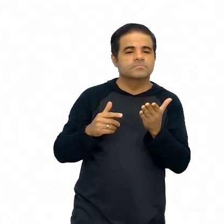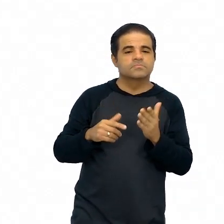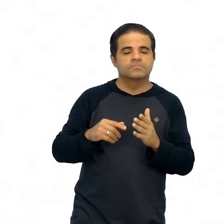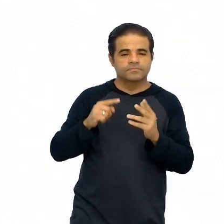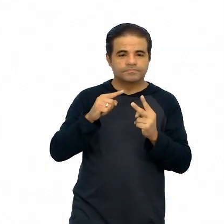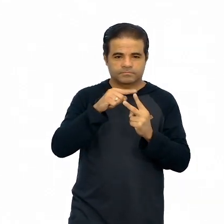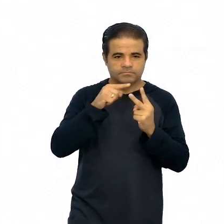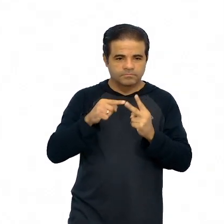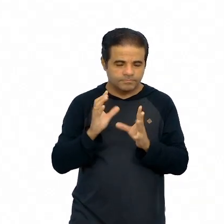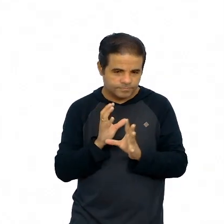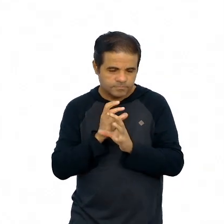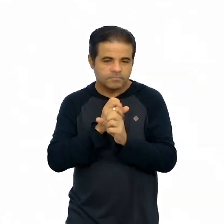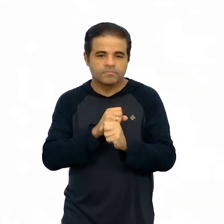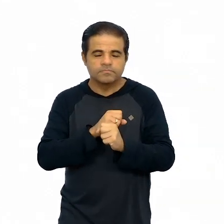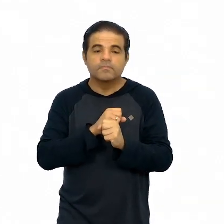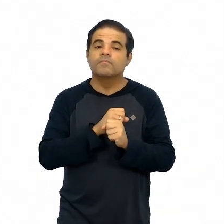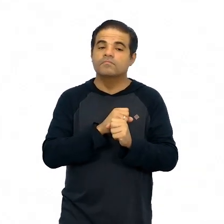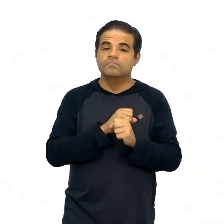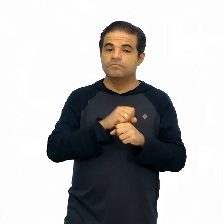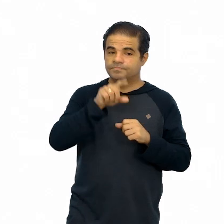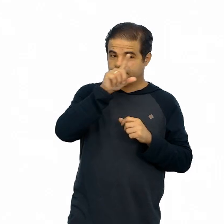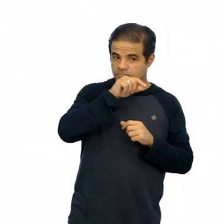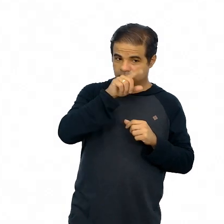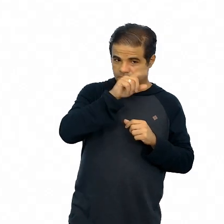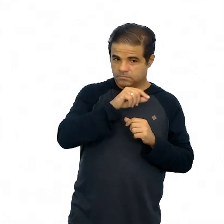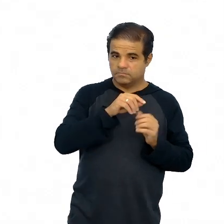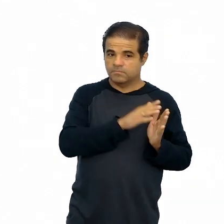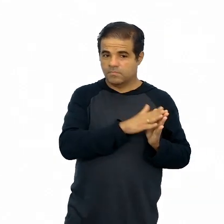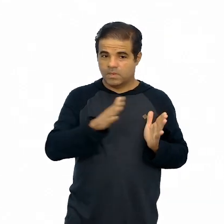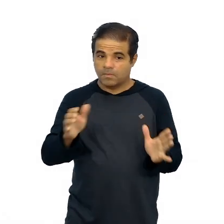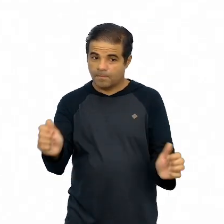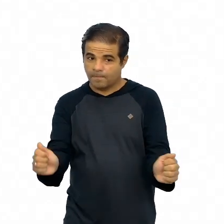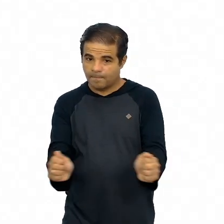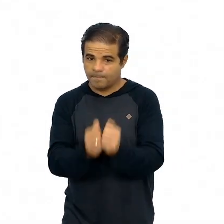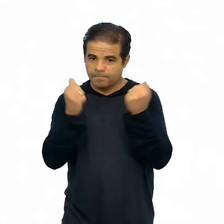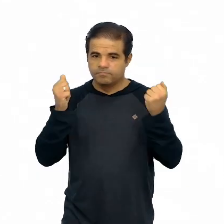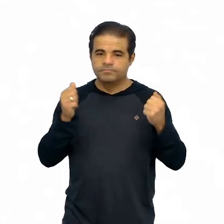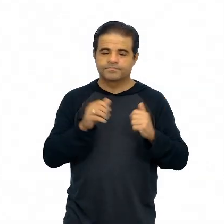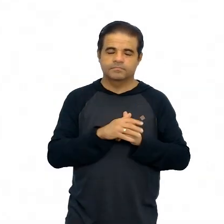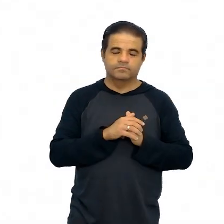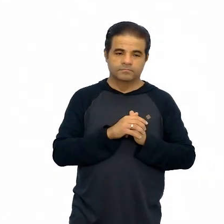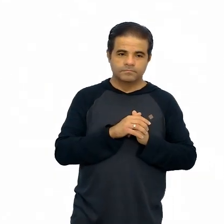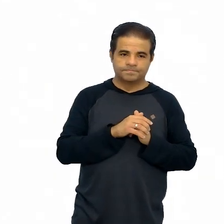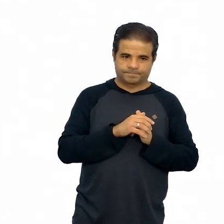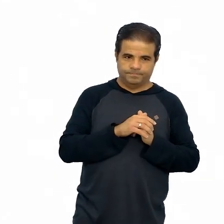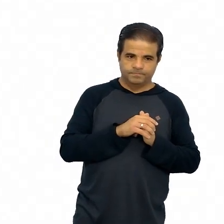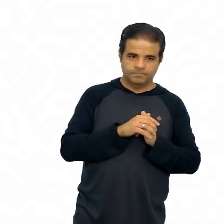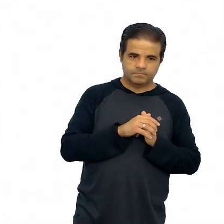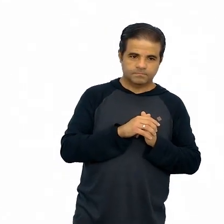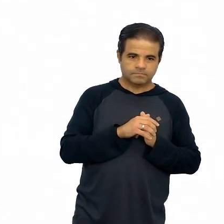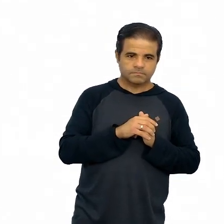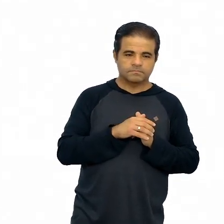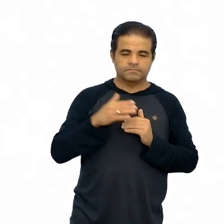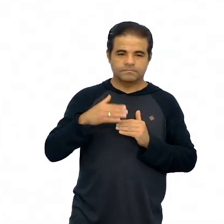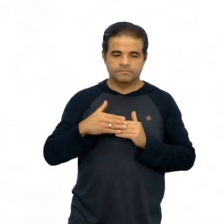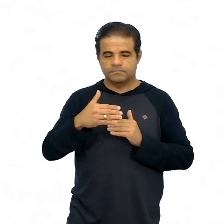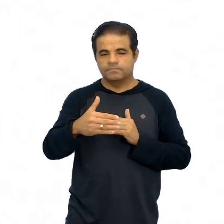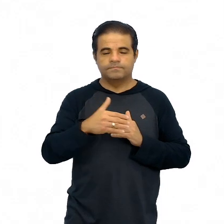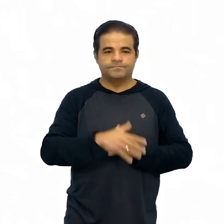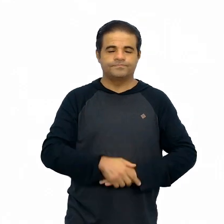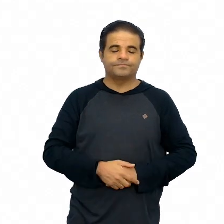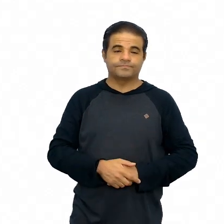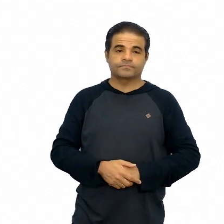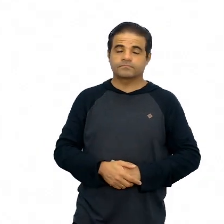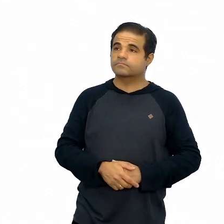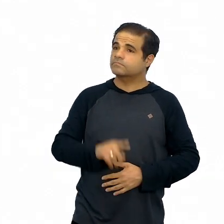2 pontos, que é o pássaro e o pão. Então, vamos olhar lá a resolução.